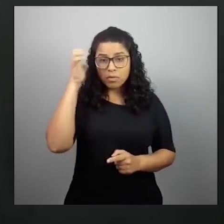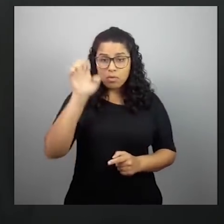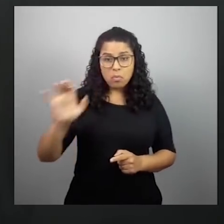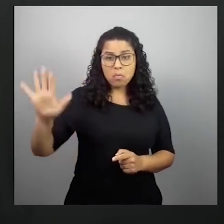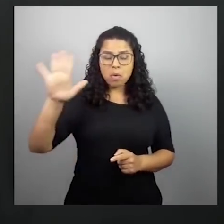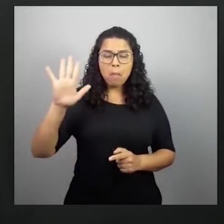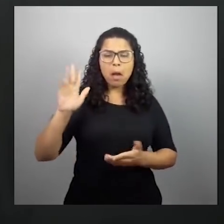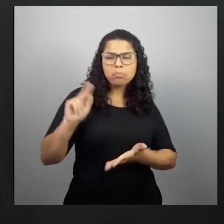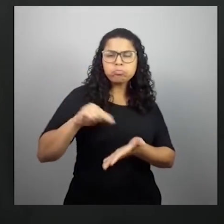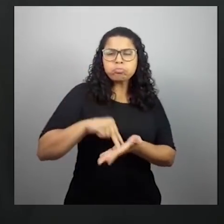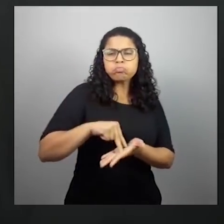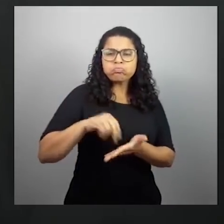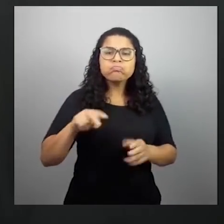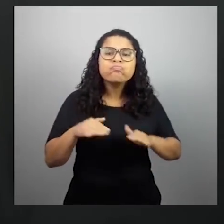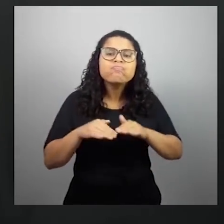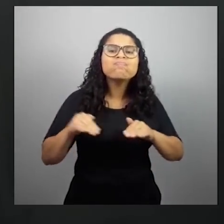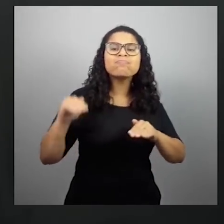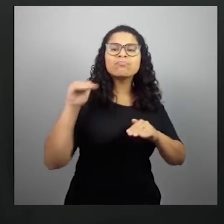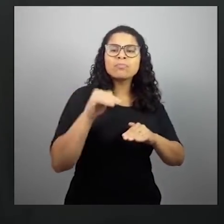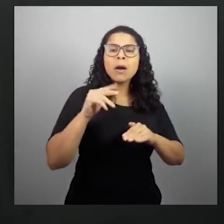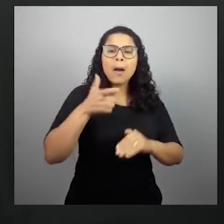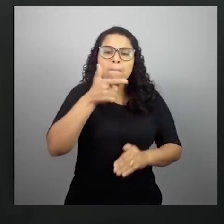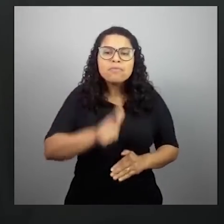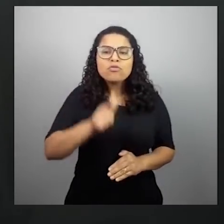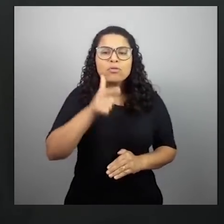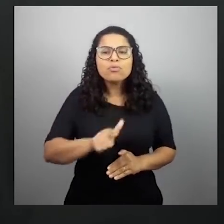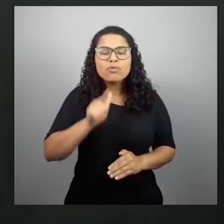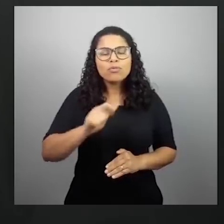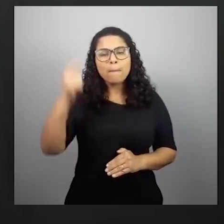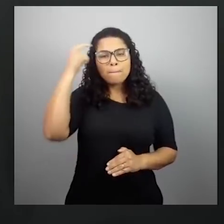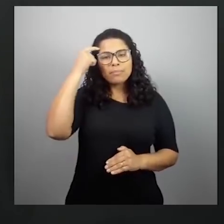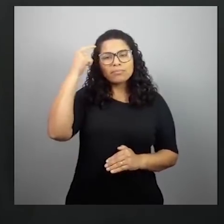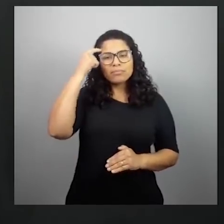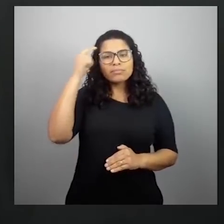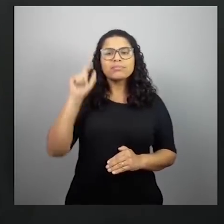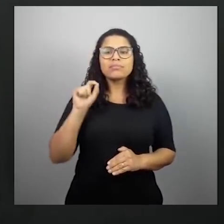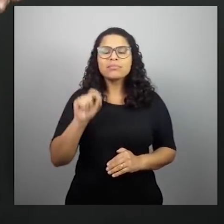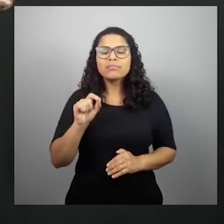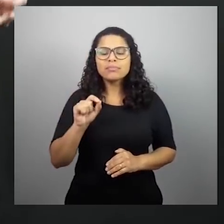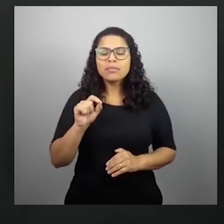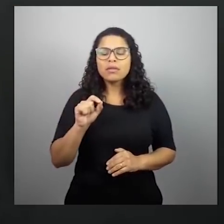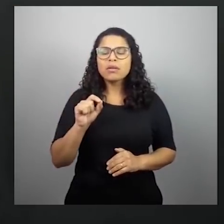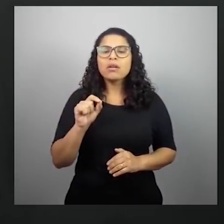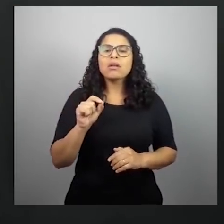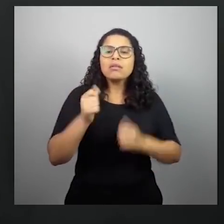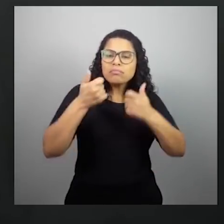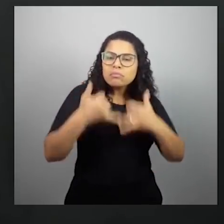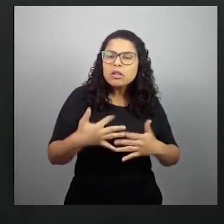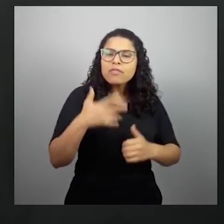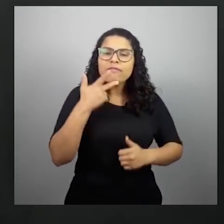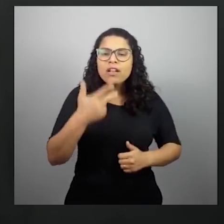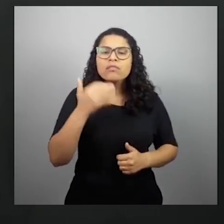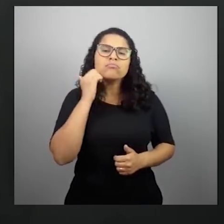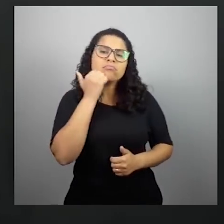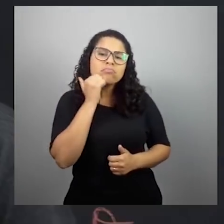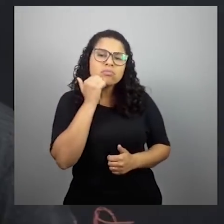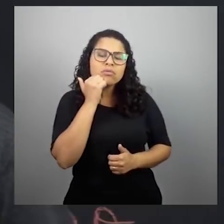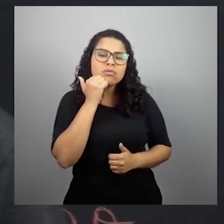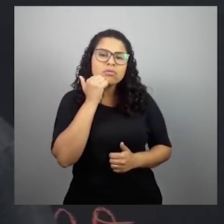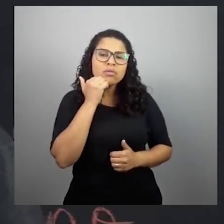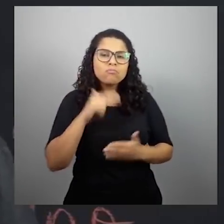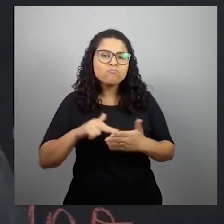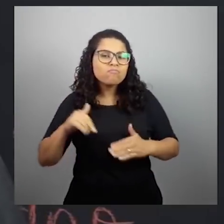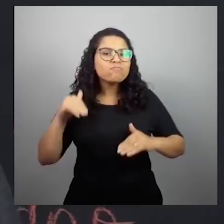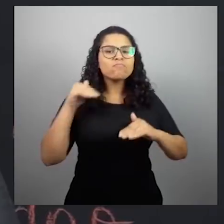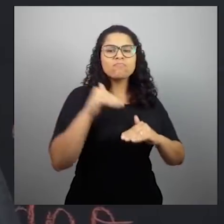sociedades diferentes, repetiu, inclusive, durante algum tempo, com uma ciência, que eles eram superiores.